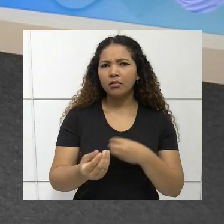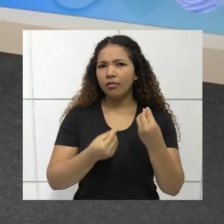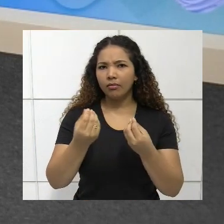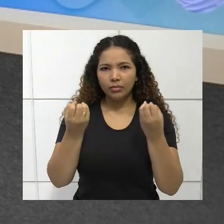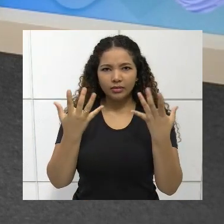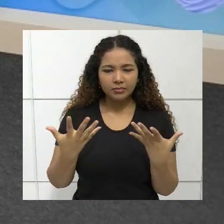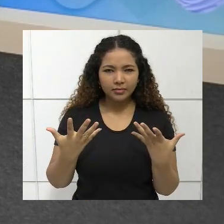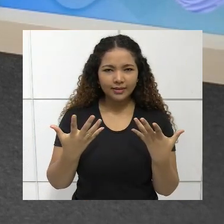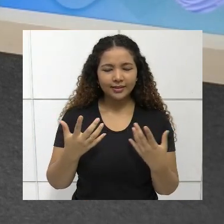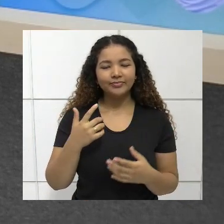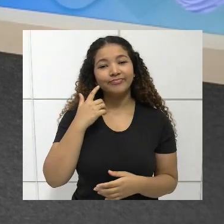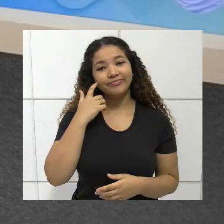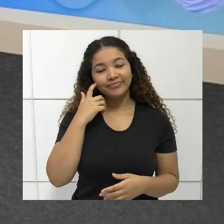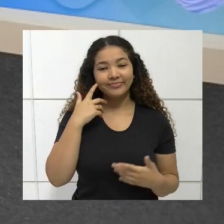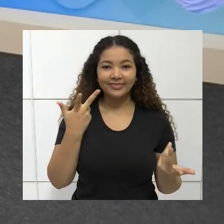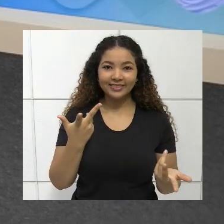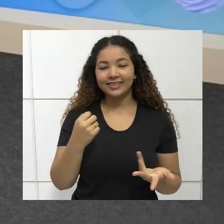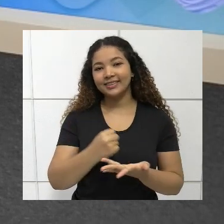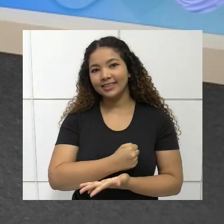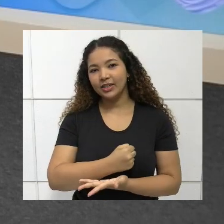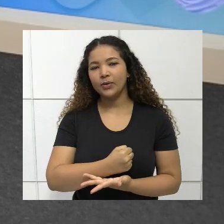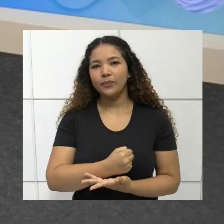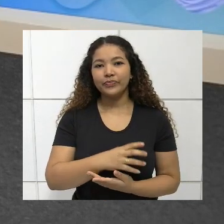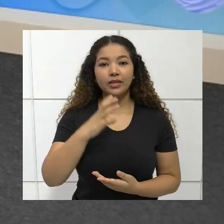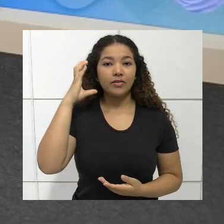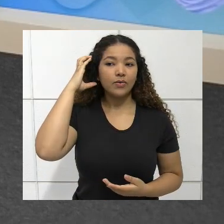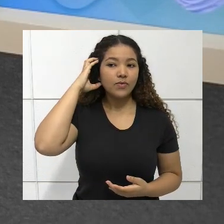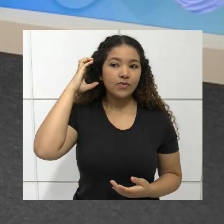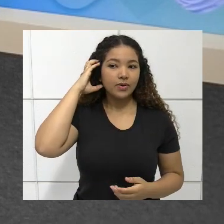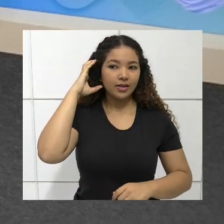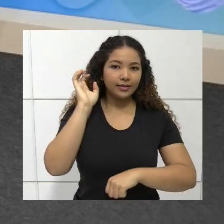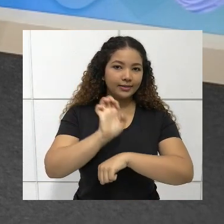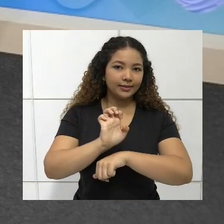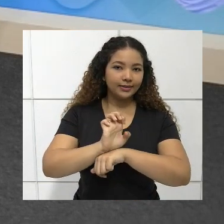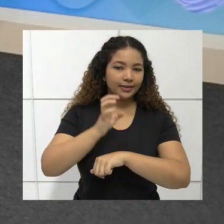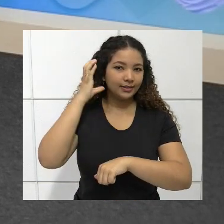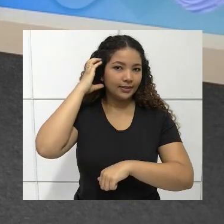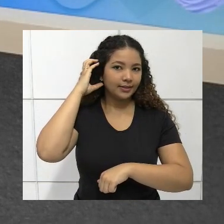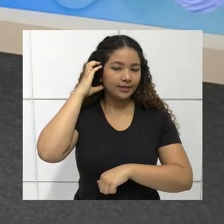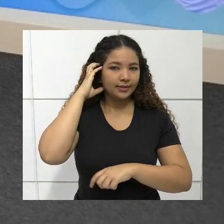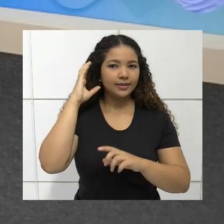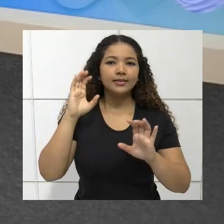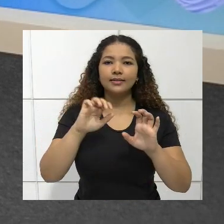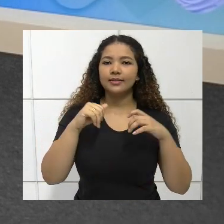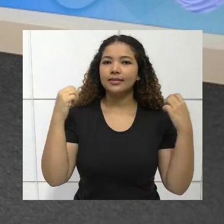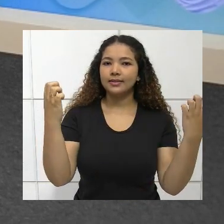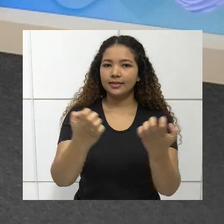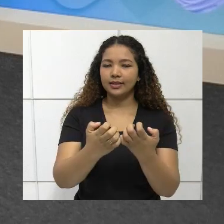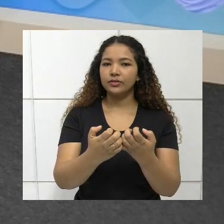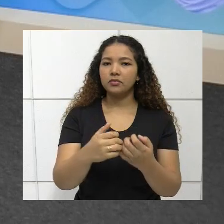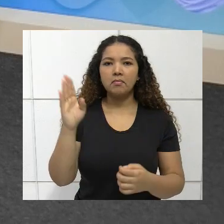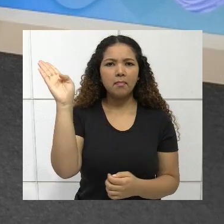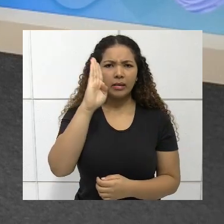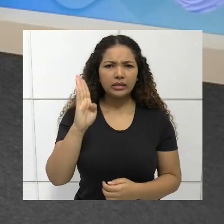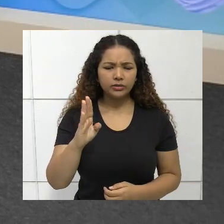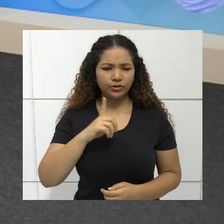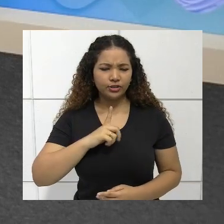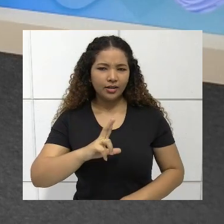isso pra gente. Pois é, Márcio. Em Cuiabá, na Arena Pantanal, o Brasil tinha a perspectiva